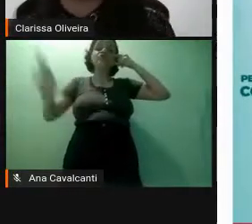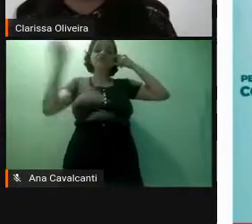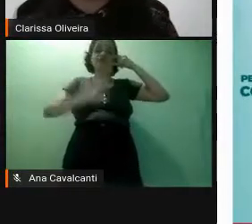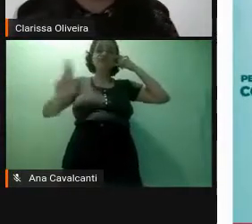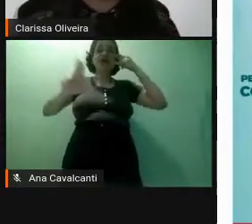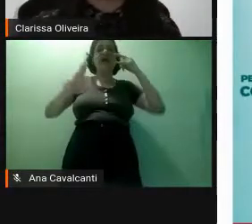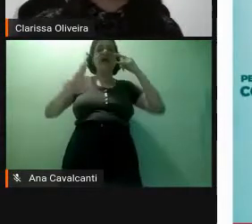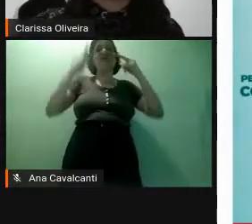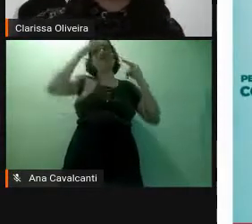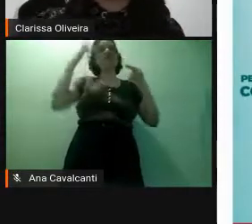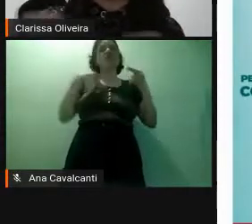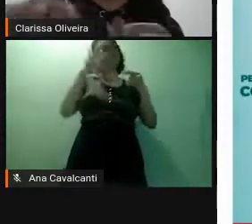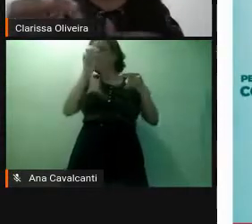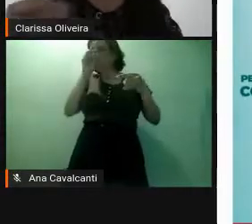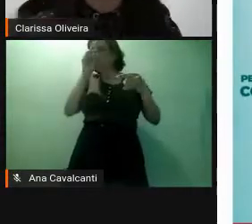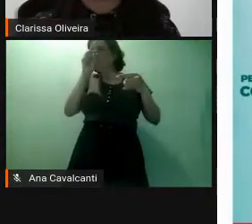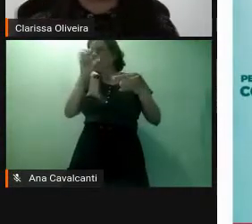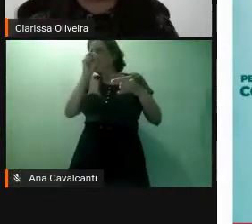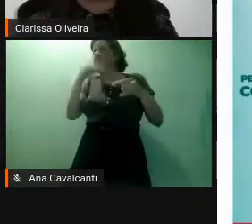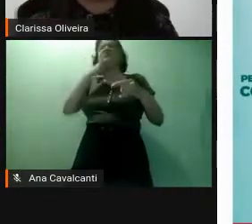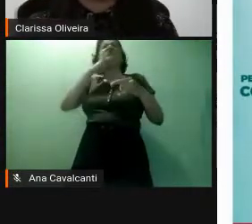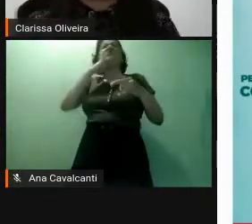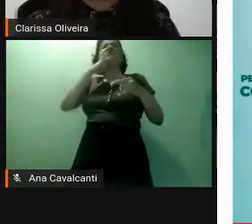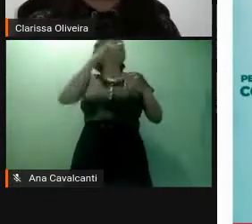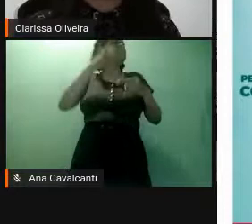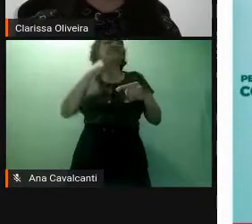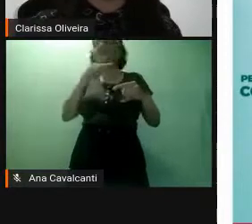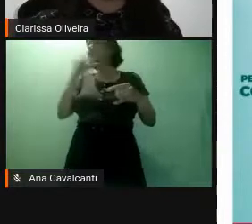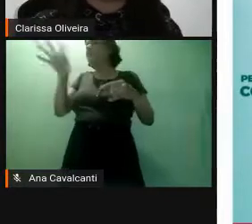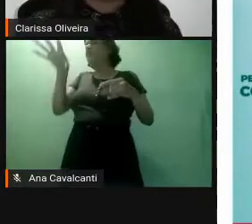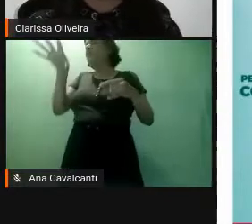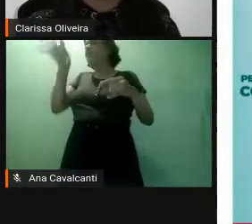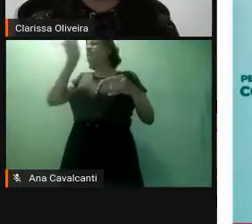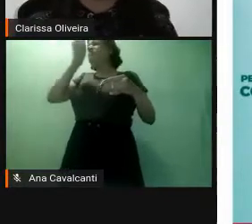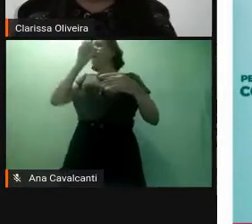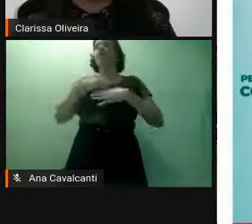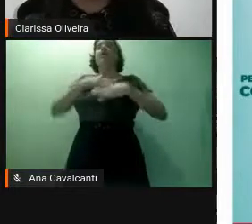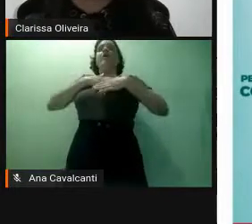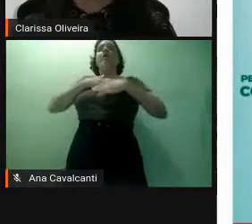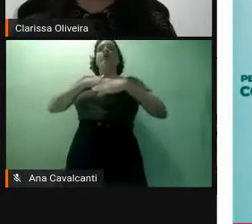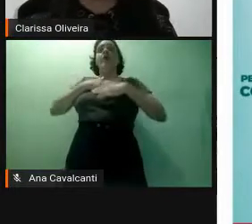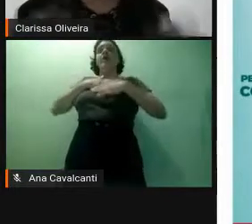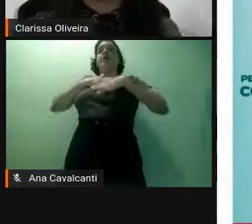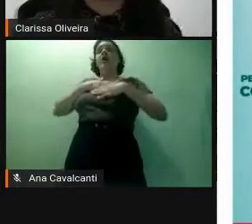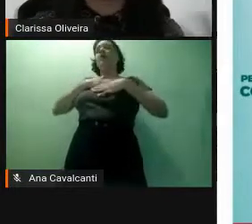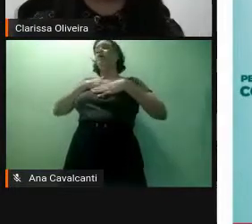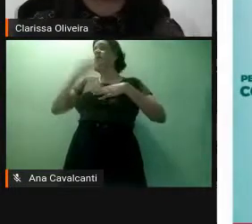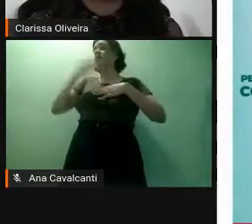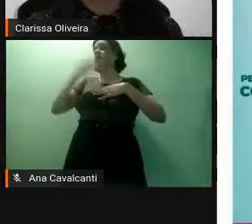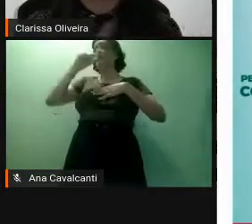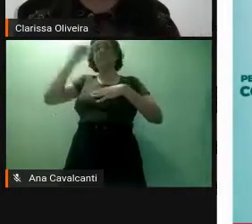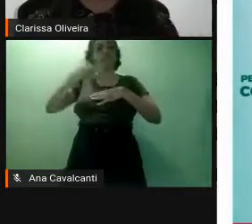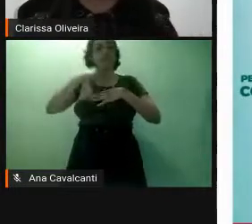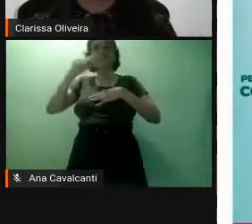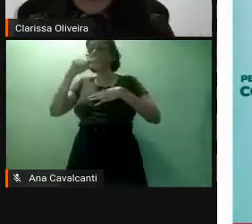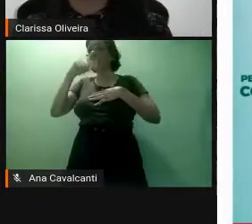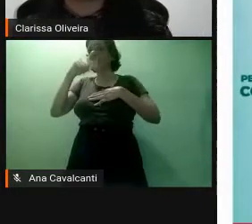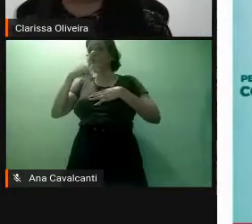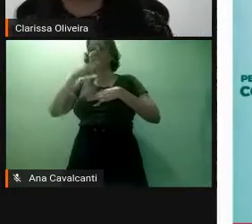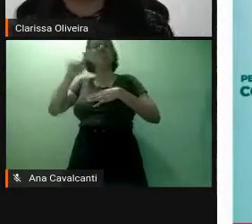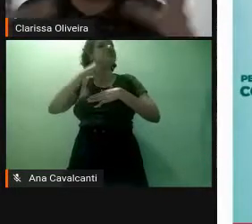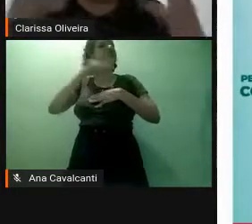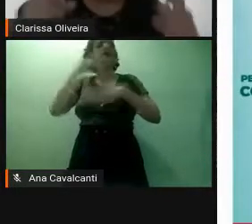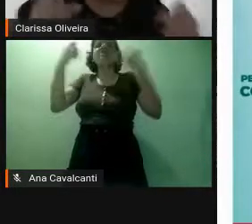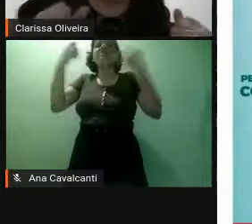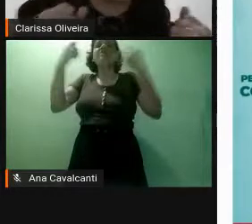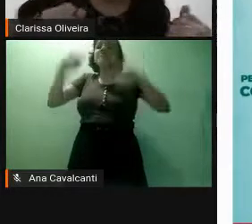ar, significa que ela saturou. Se a máscara estiver saturada, você não consegue respirar direito, então você tem que